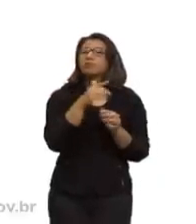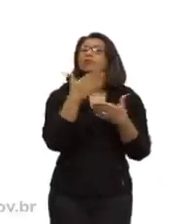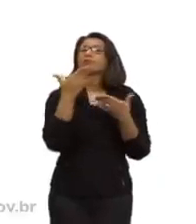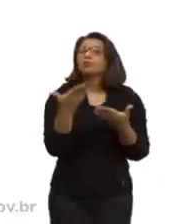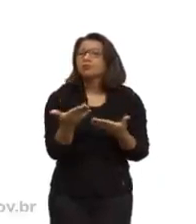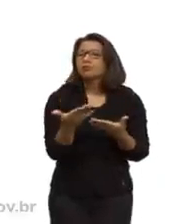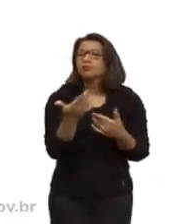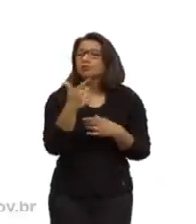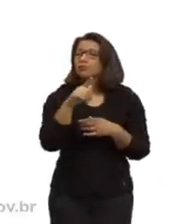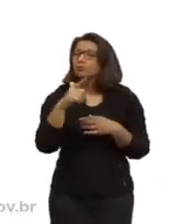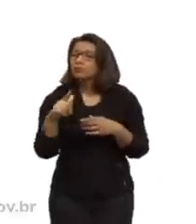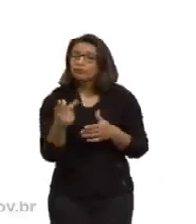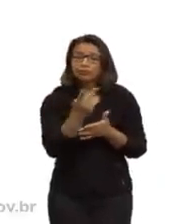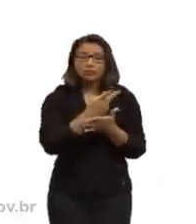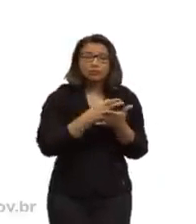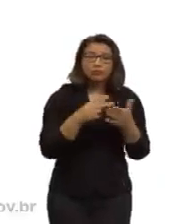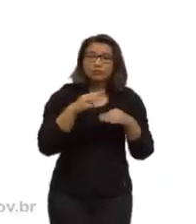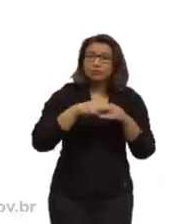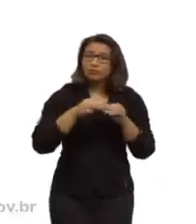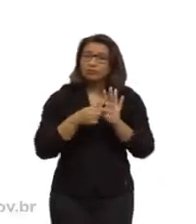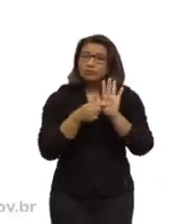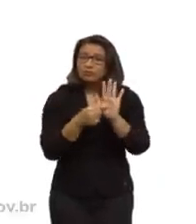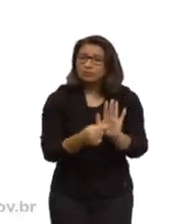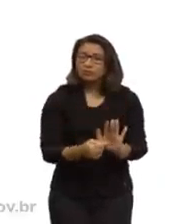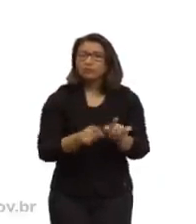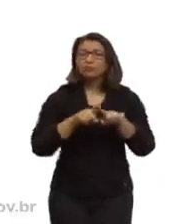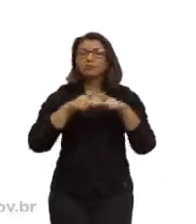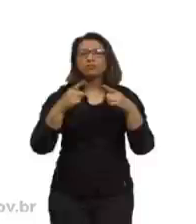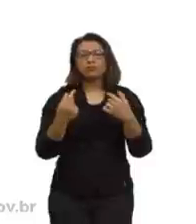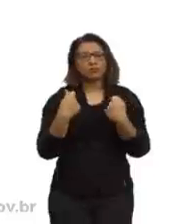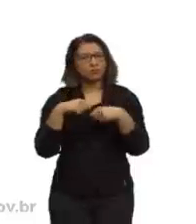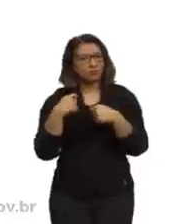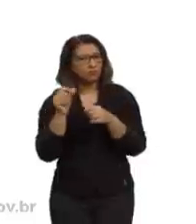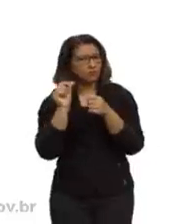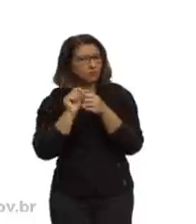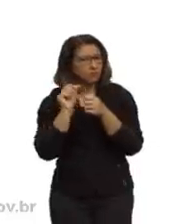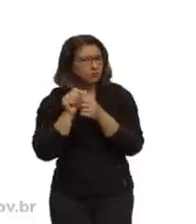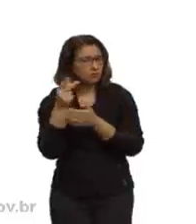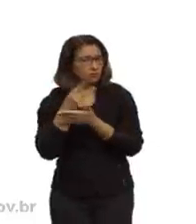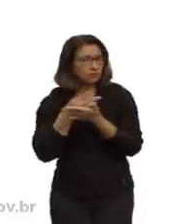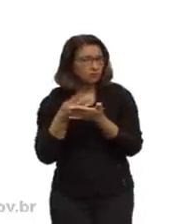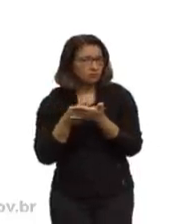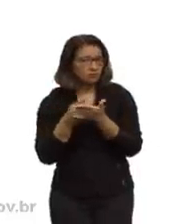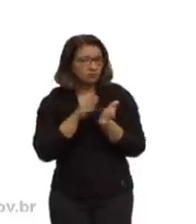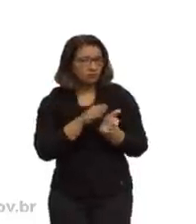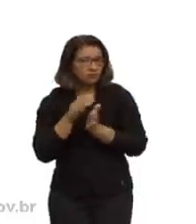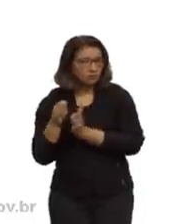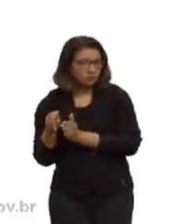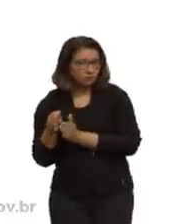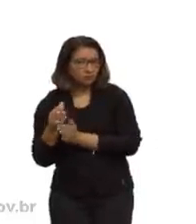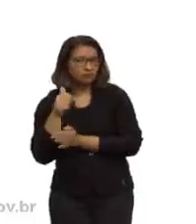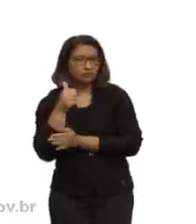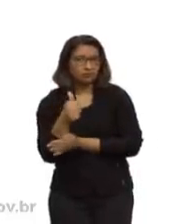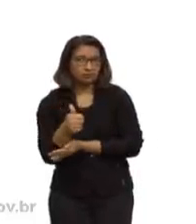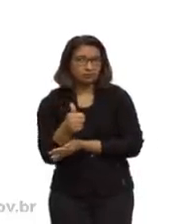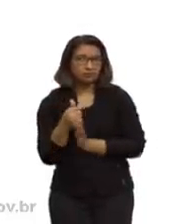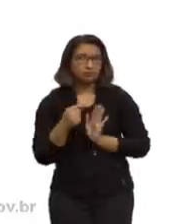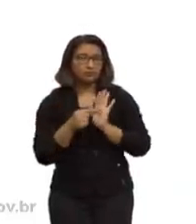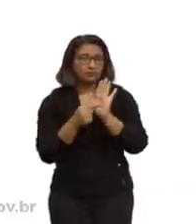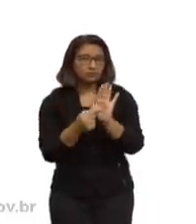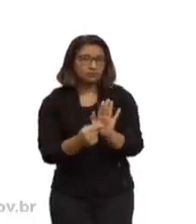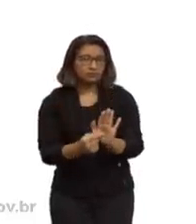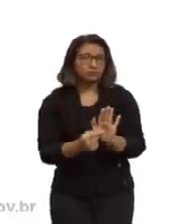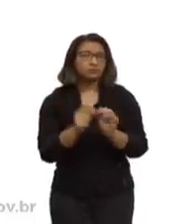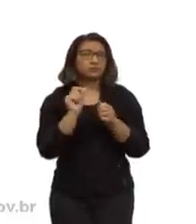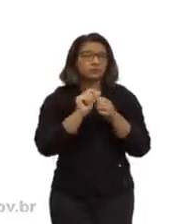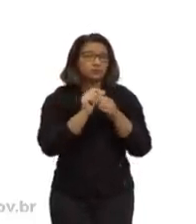matemático através desse desenho. Não temos. Então, nós vamos fazer esse desenho, certo? Então, ali está, ó, fiz